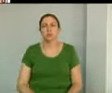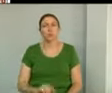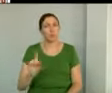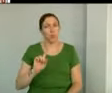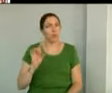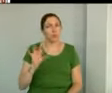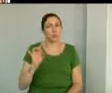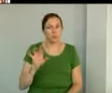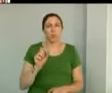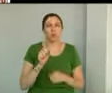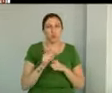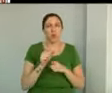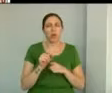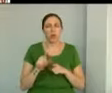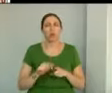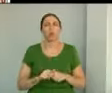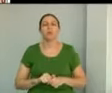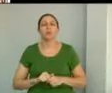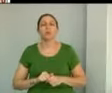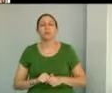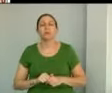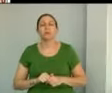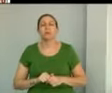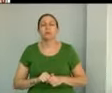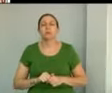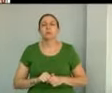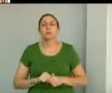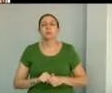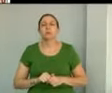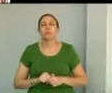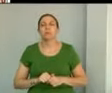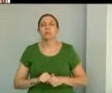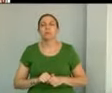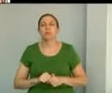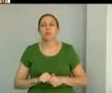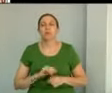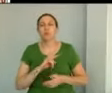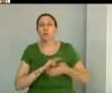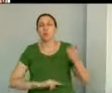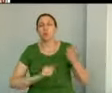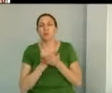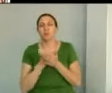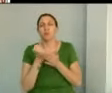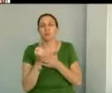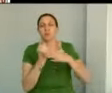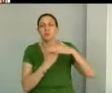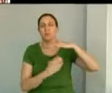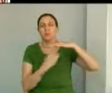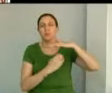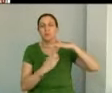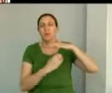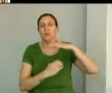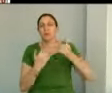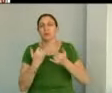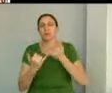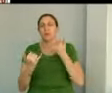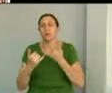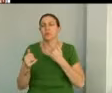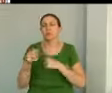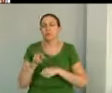aluguel, mas o maior valor é, serviço de pessoa jurídica, e aí nós temos